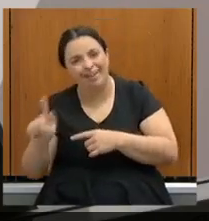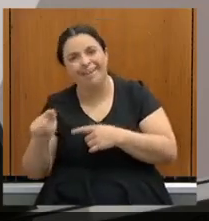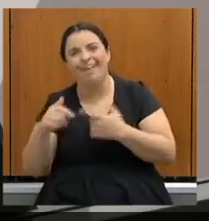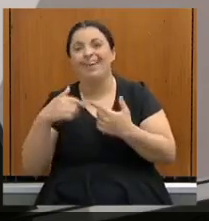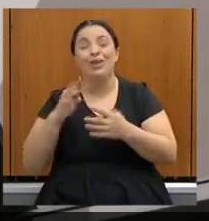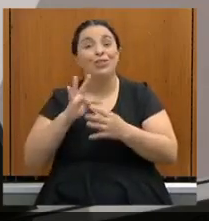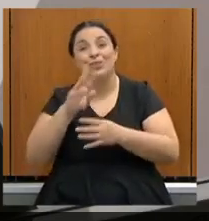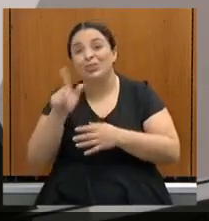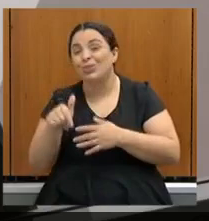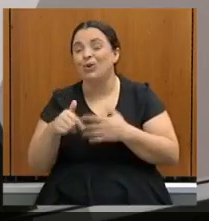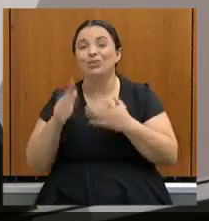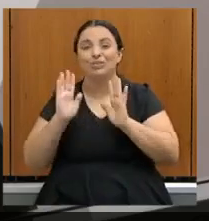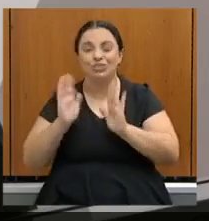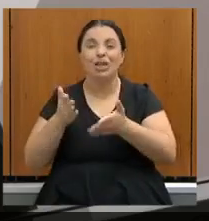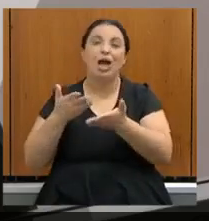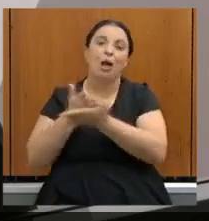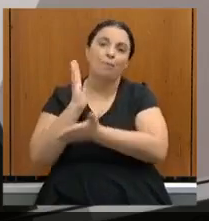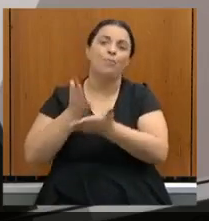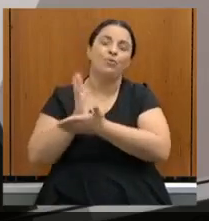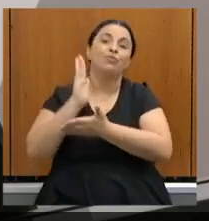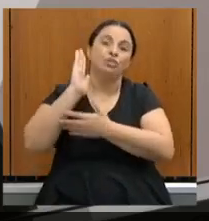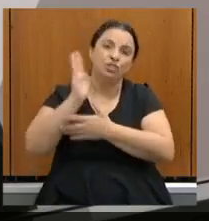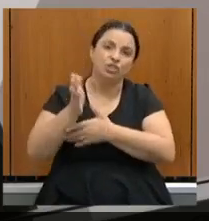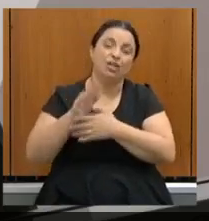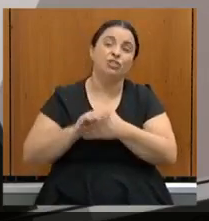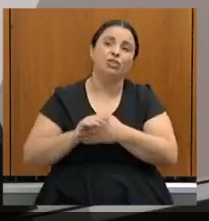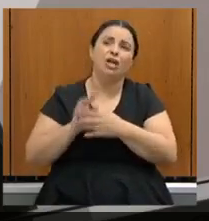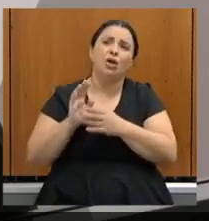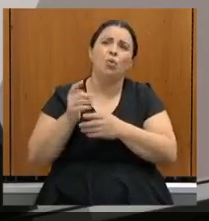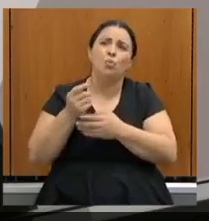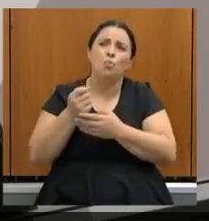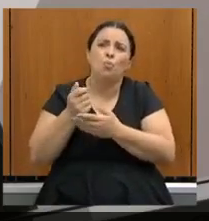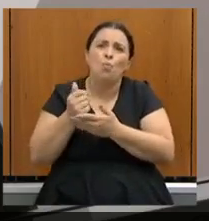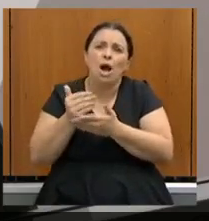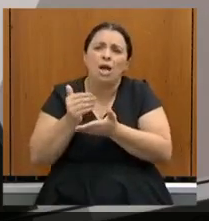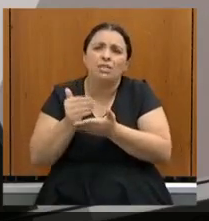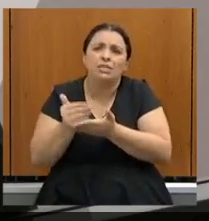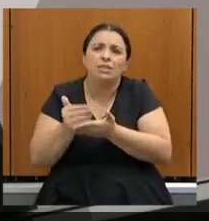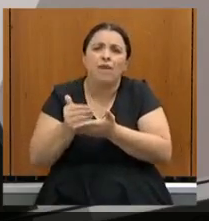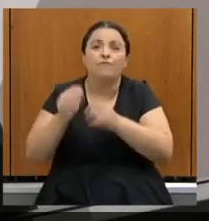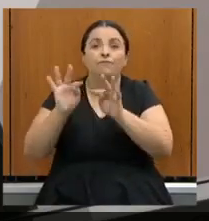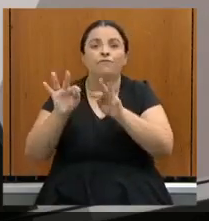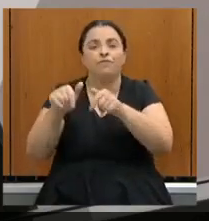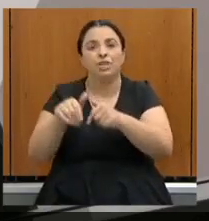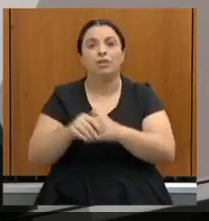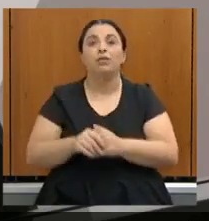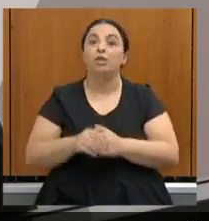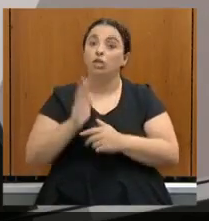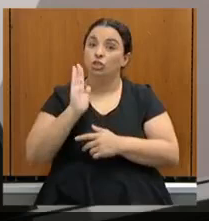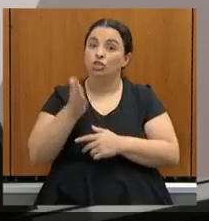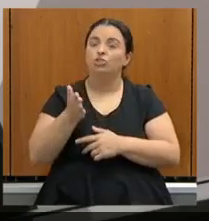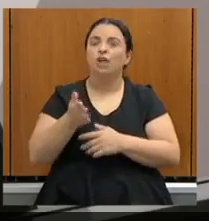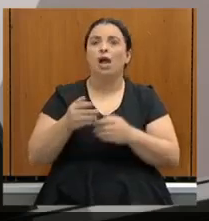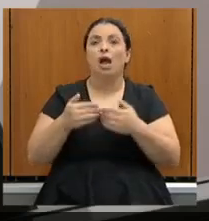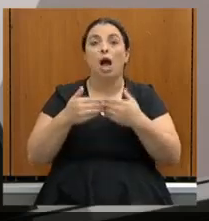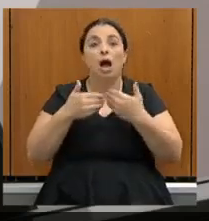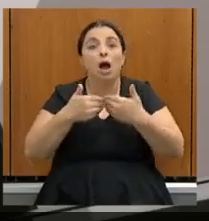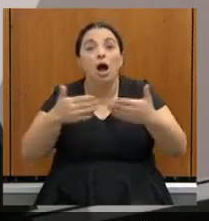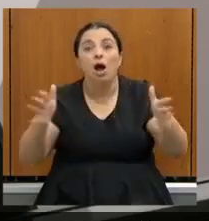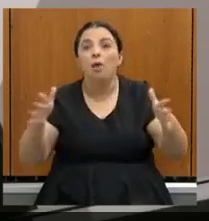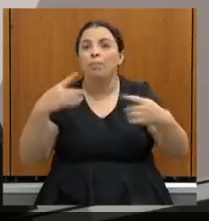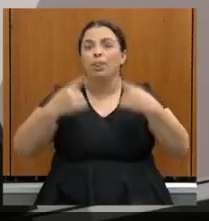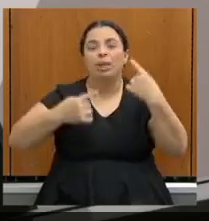que nós temos, já foi aprovado, já está lá finalizando e foi amplamente debatido dentro dos